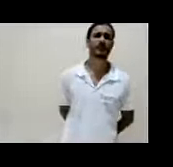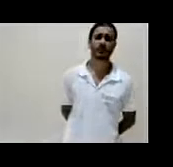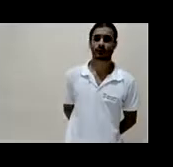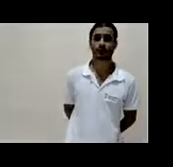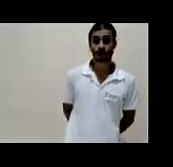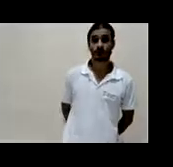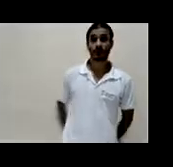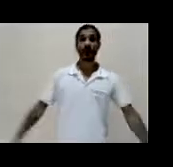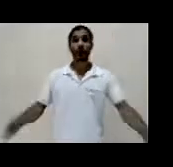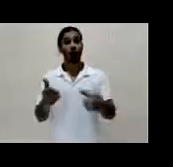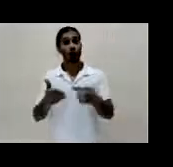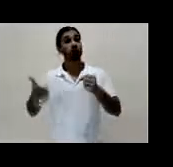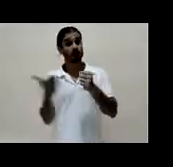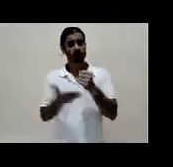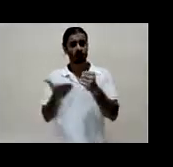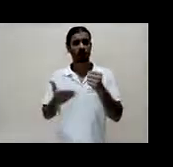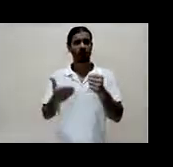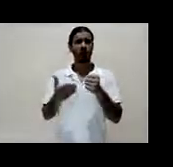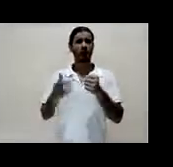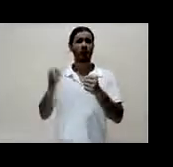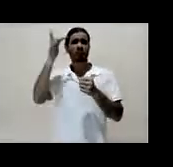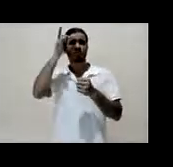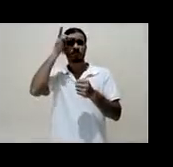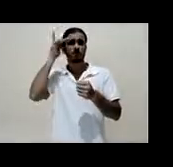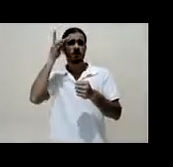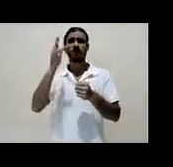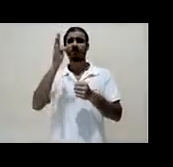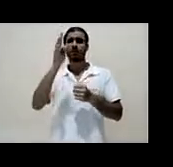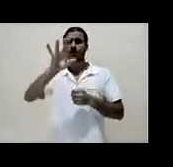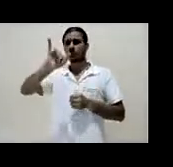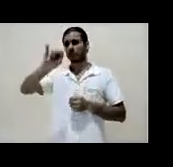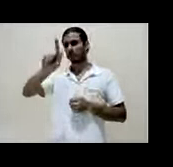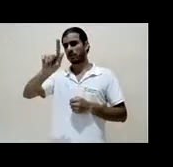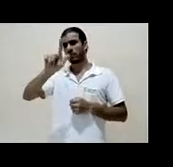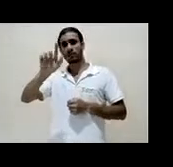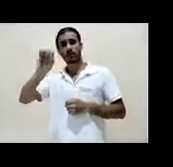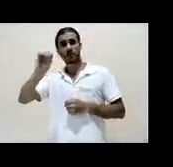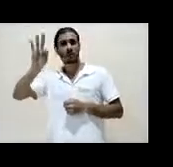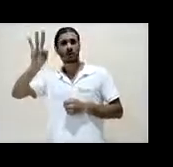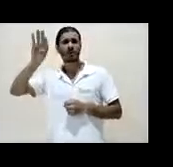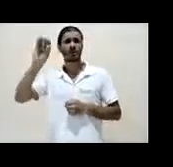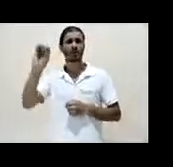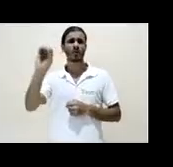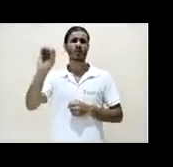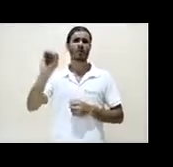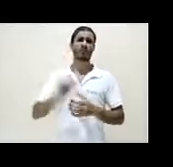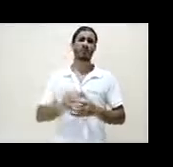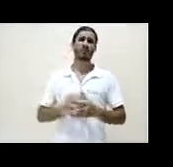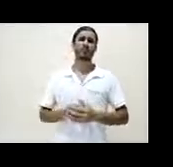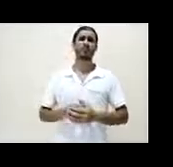também, e do próprio Saviani, né, que vão trabalhar aí nessa concepção da formação integral e